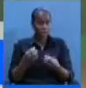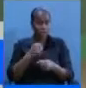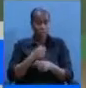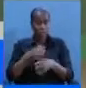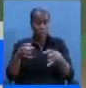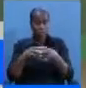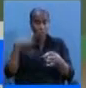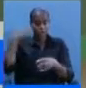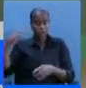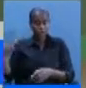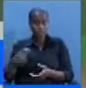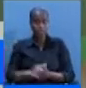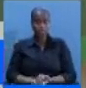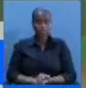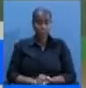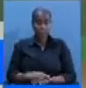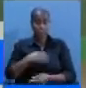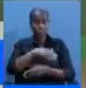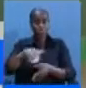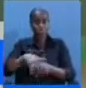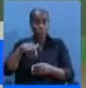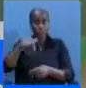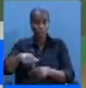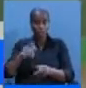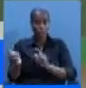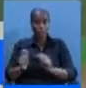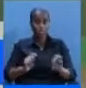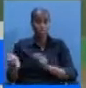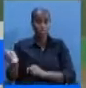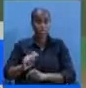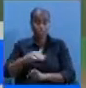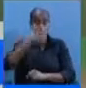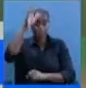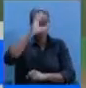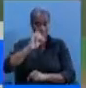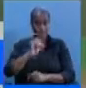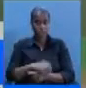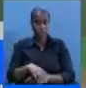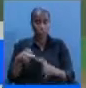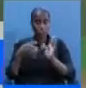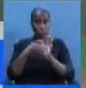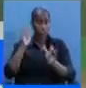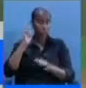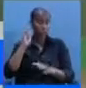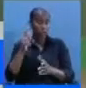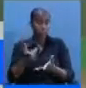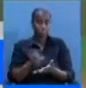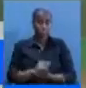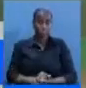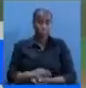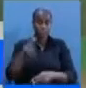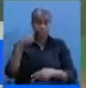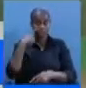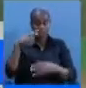comissões especializadas vamos introduzir que o debate mensalão o mixto uma figura importantíssima prevista